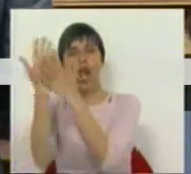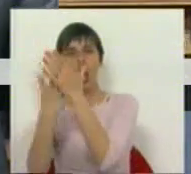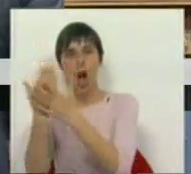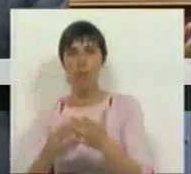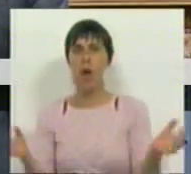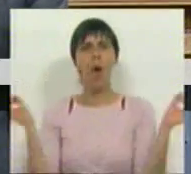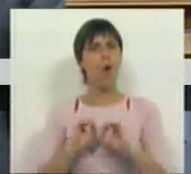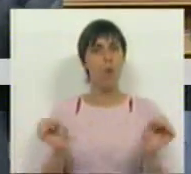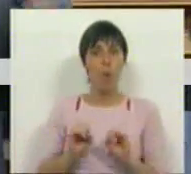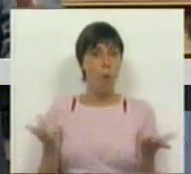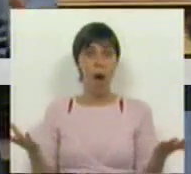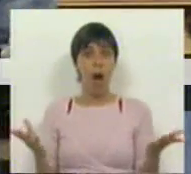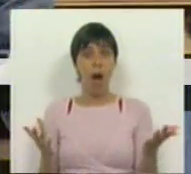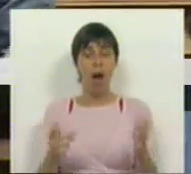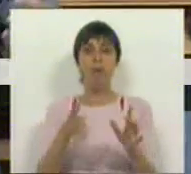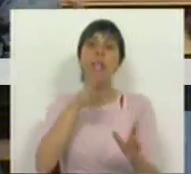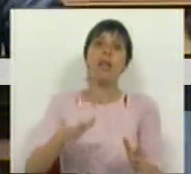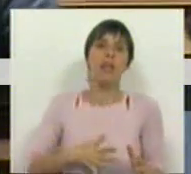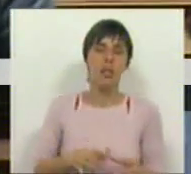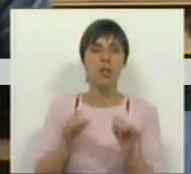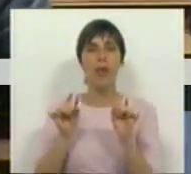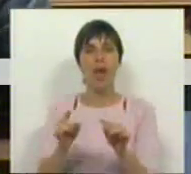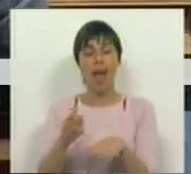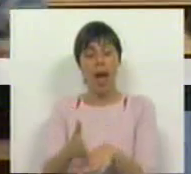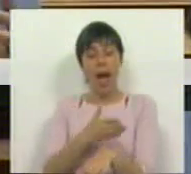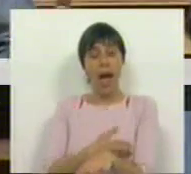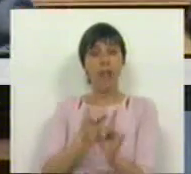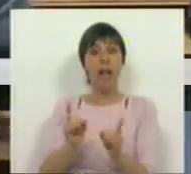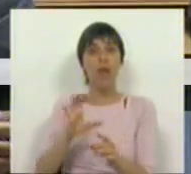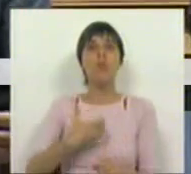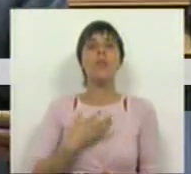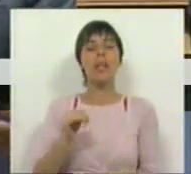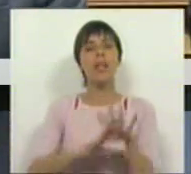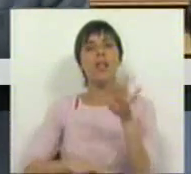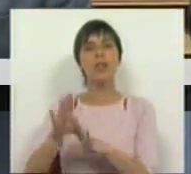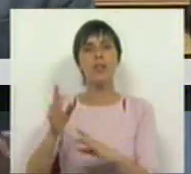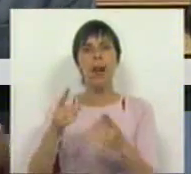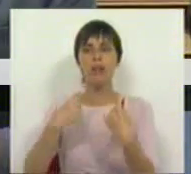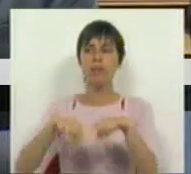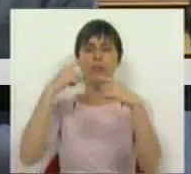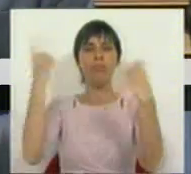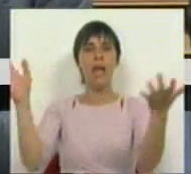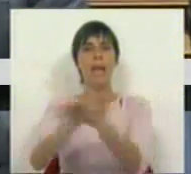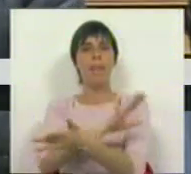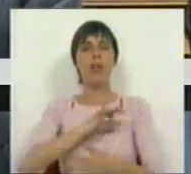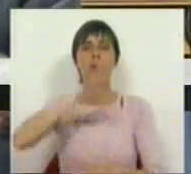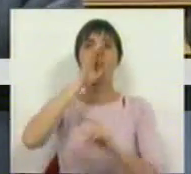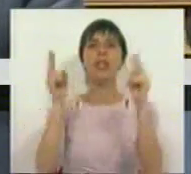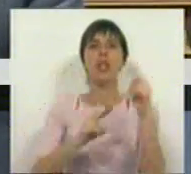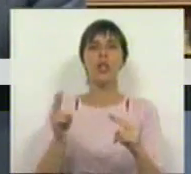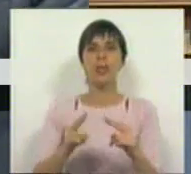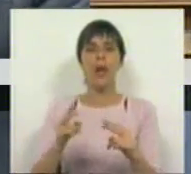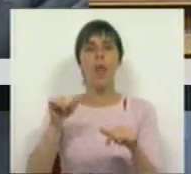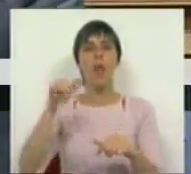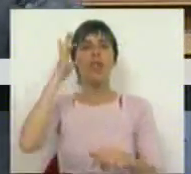Ora, não há saída por aqui. Diz-nos, e essa é a antecipação que o CDS faz da conferência de imprensa do Sr. Ministro das Finanças